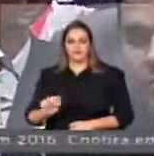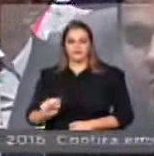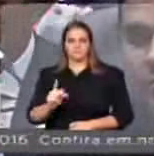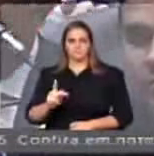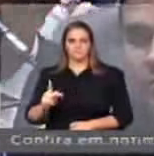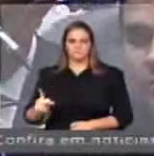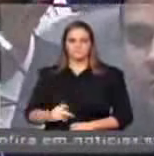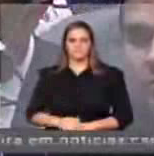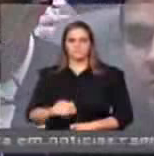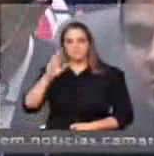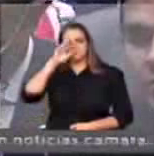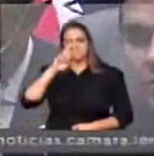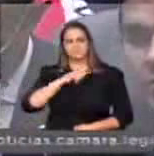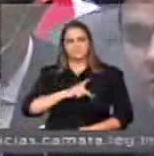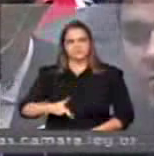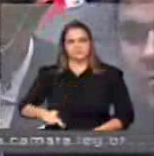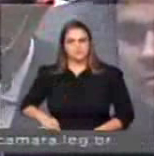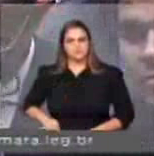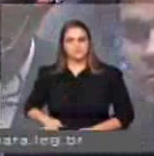Senhor presidente,